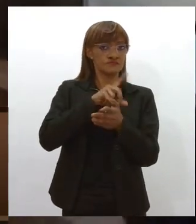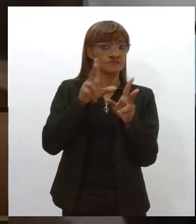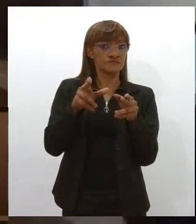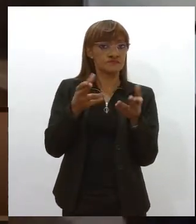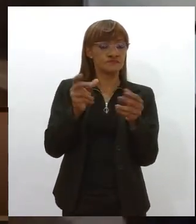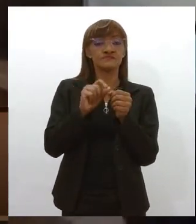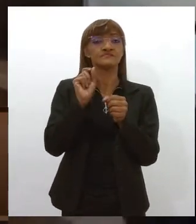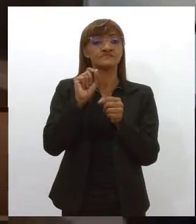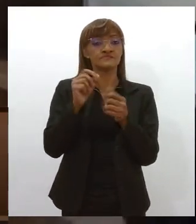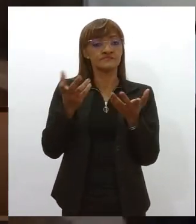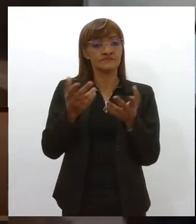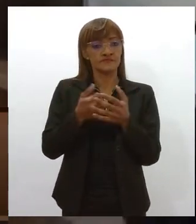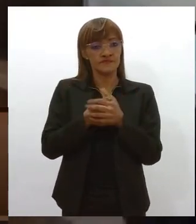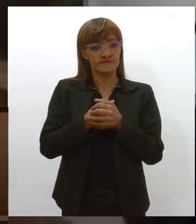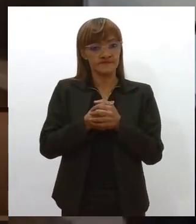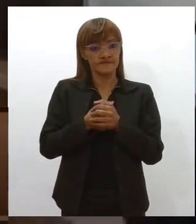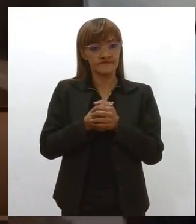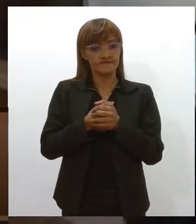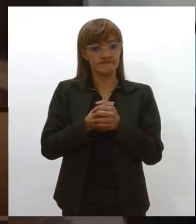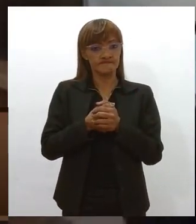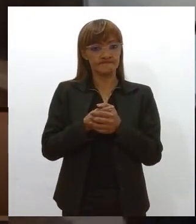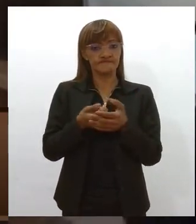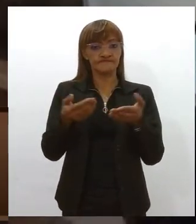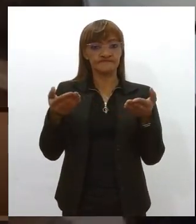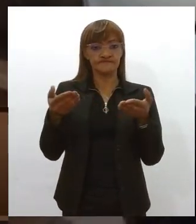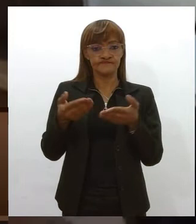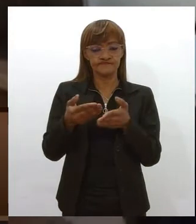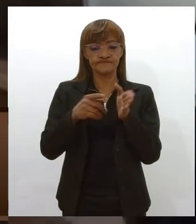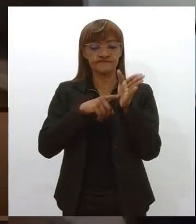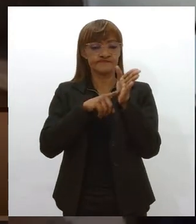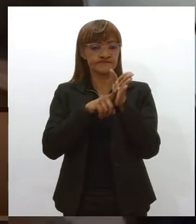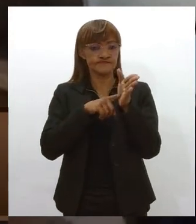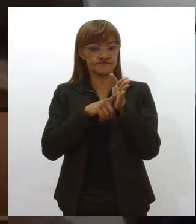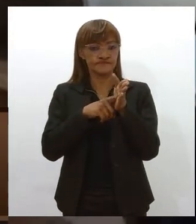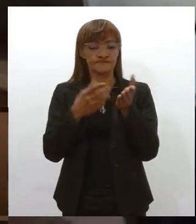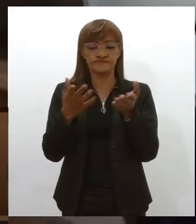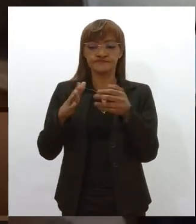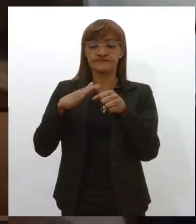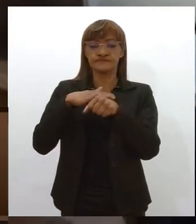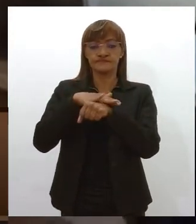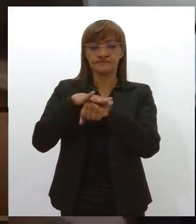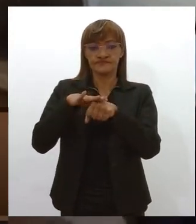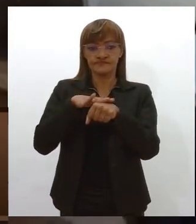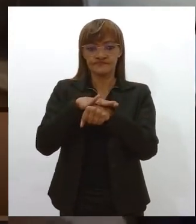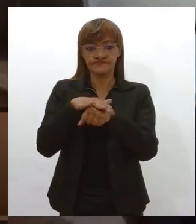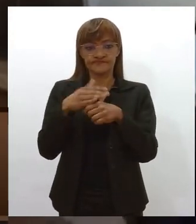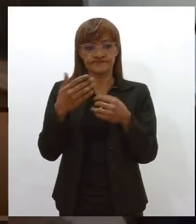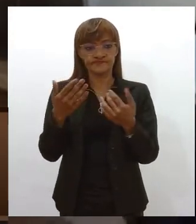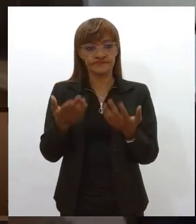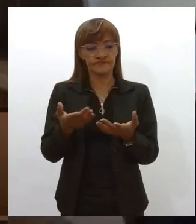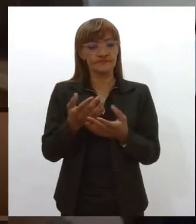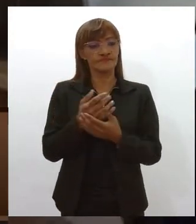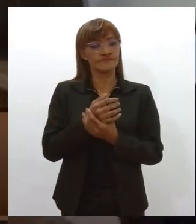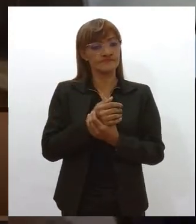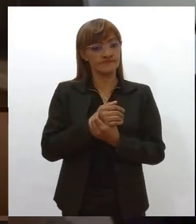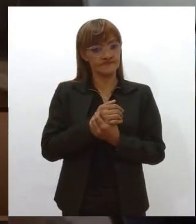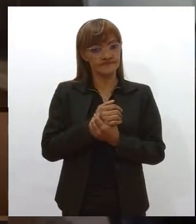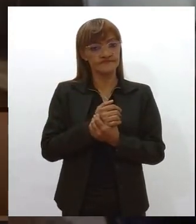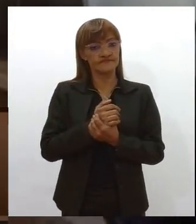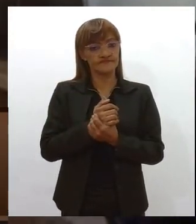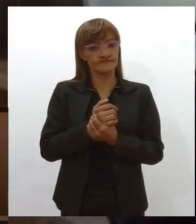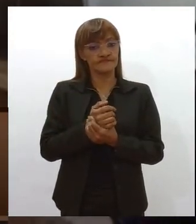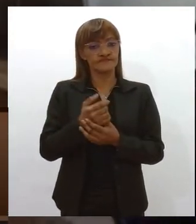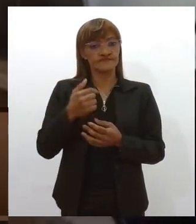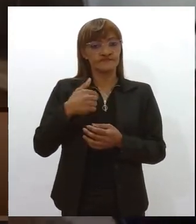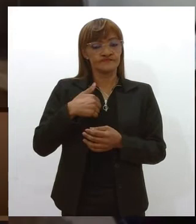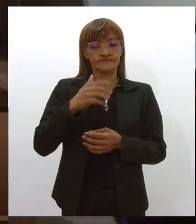você chega e mostra através de estudos, através de conversas, né, eu, inclusive, já, quando fui eleita, entrei